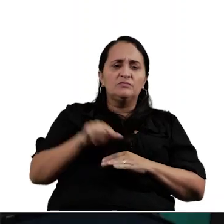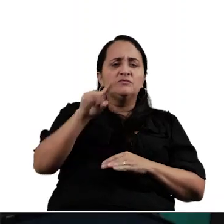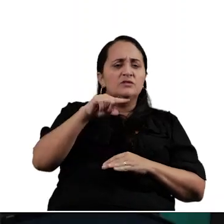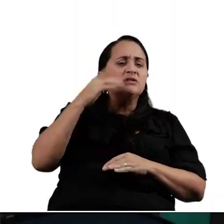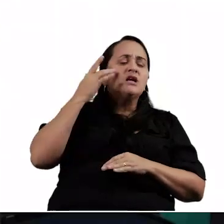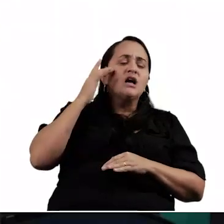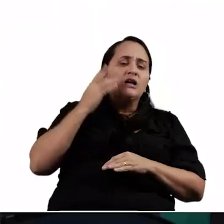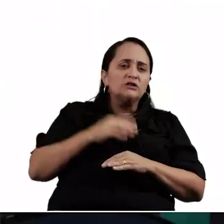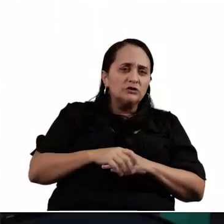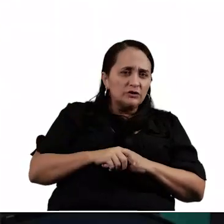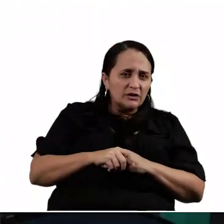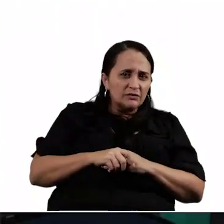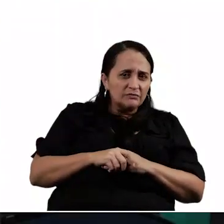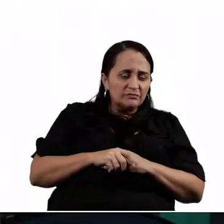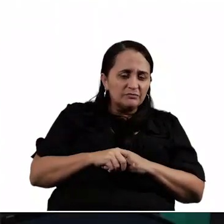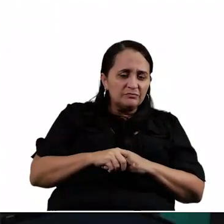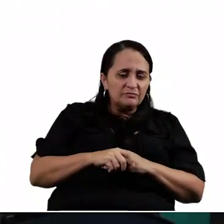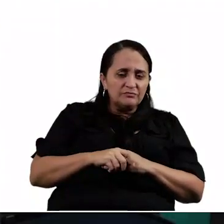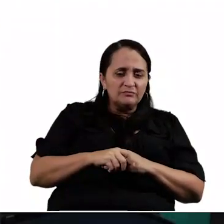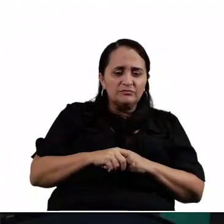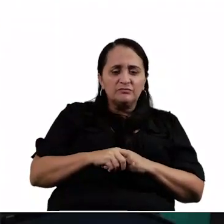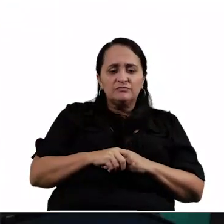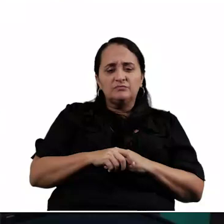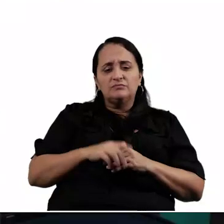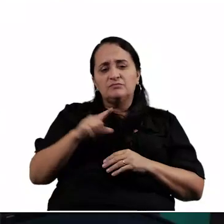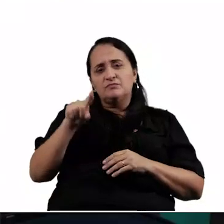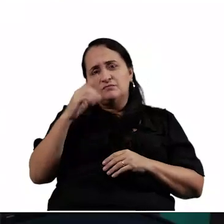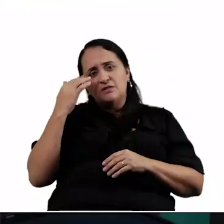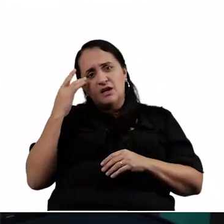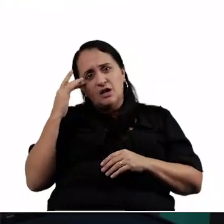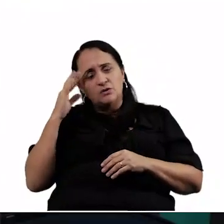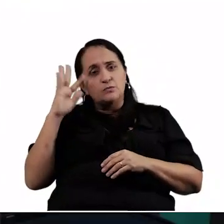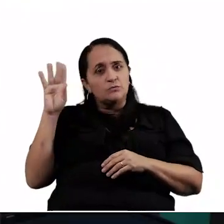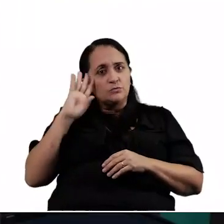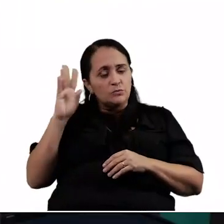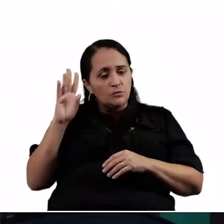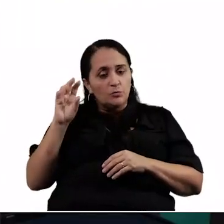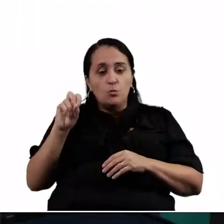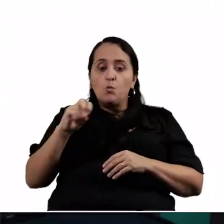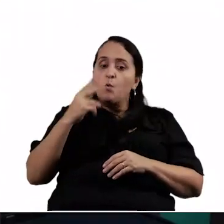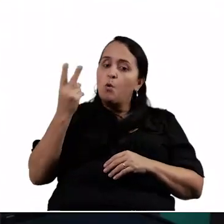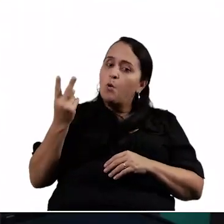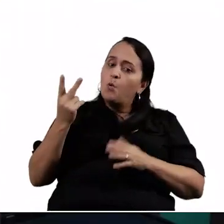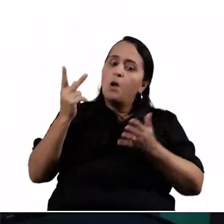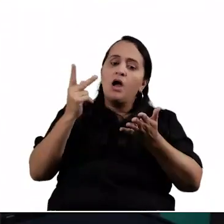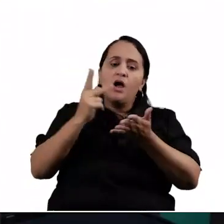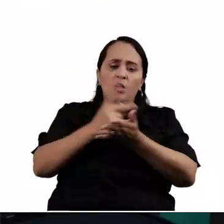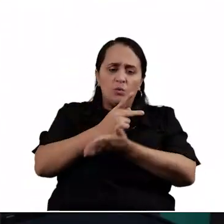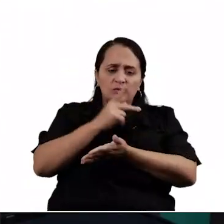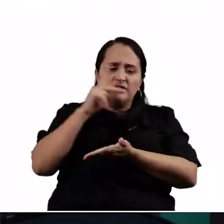vocês acham disso vocês acham que eram sonho ou o que aconteceu na